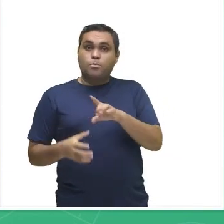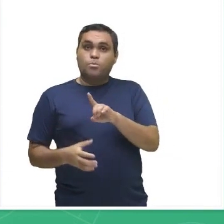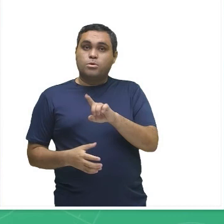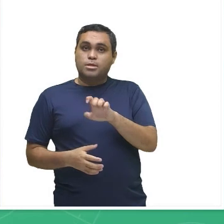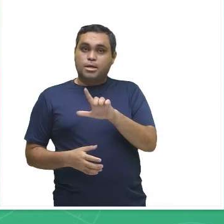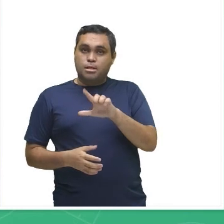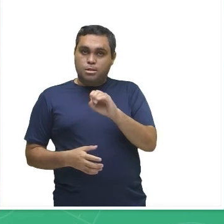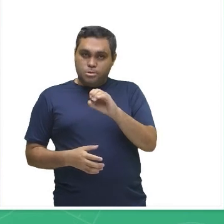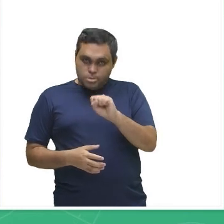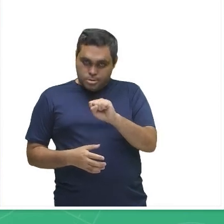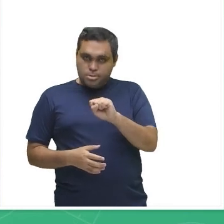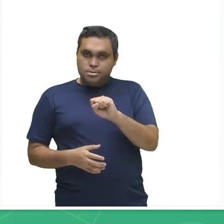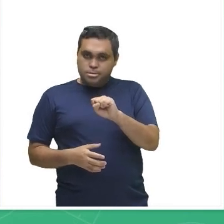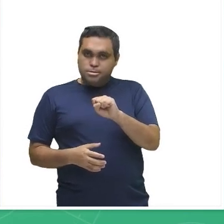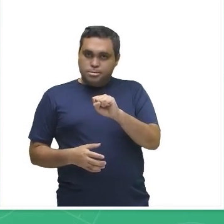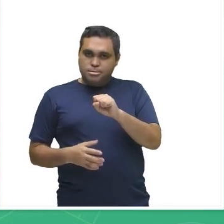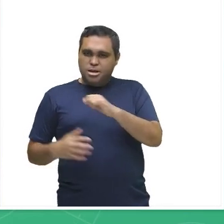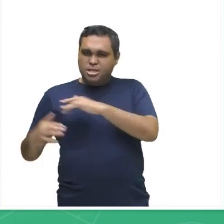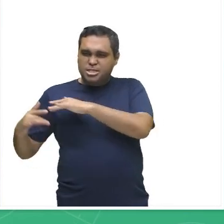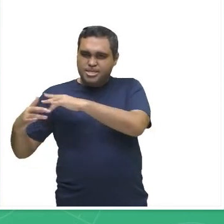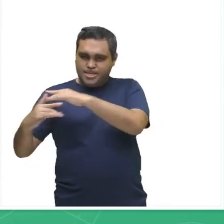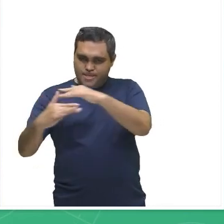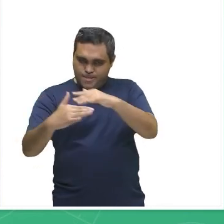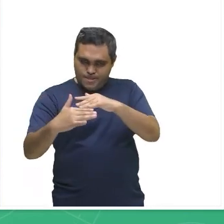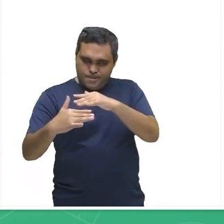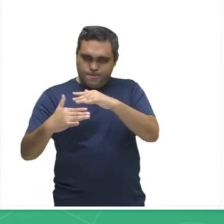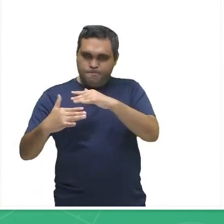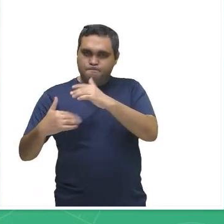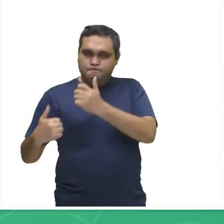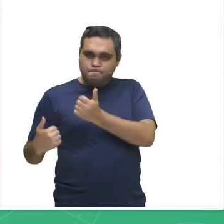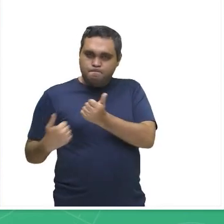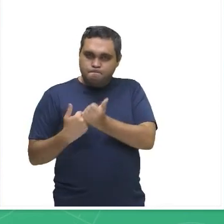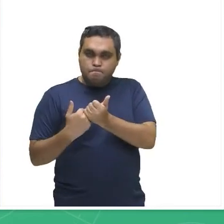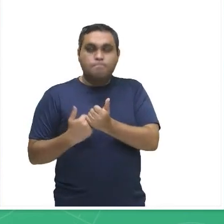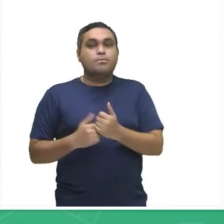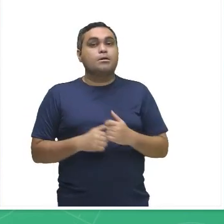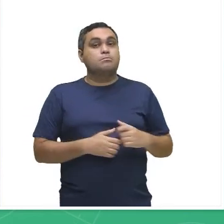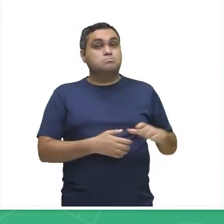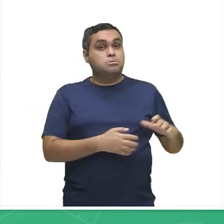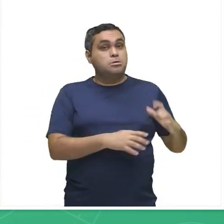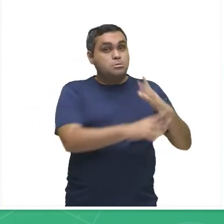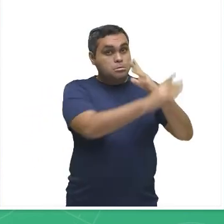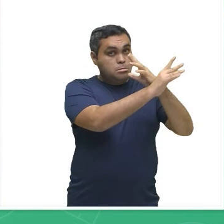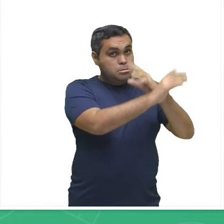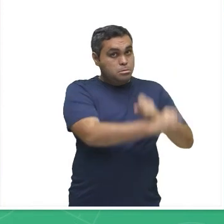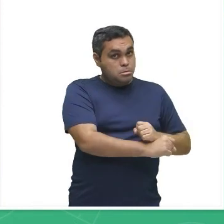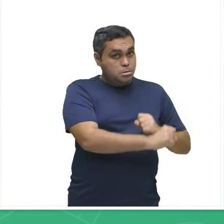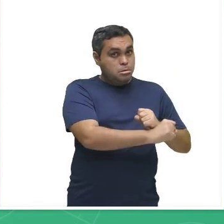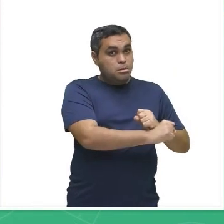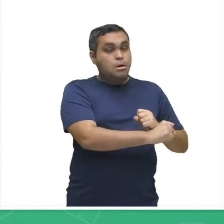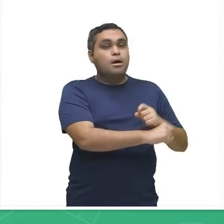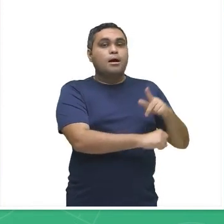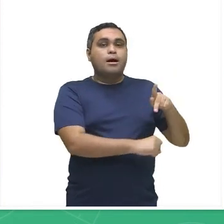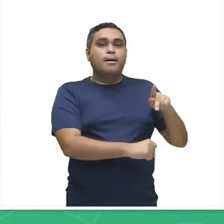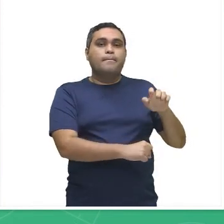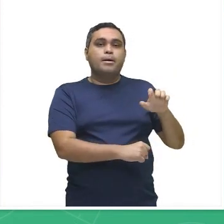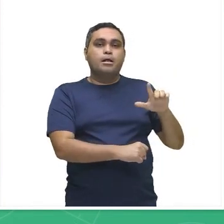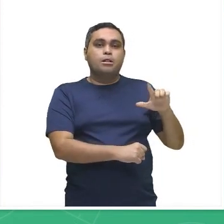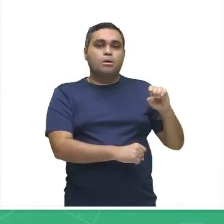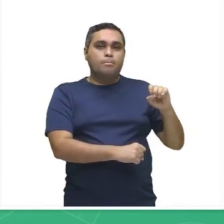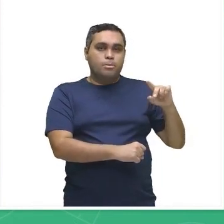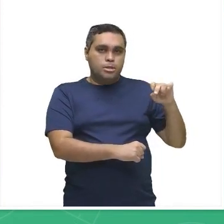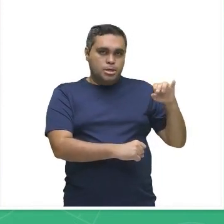né? Contra a Confederação do Peloponeso, que foi liderada por Esparta, certinho? Então,